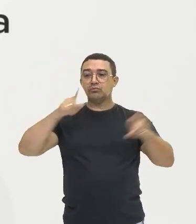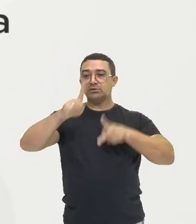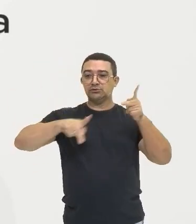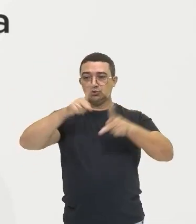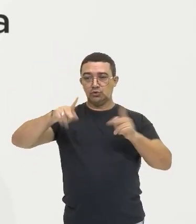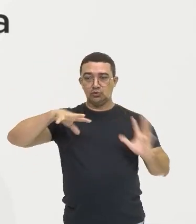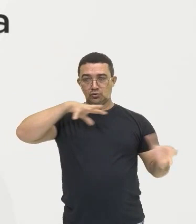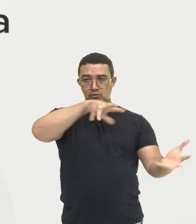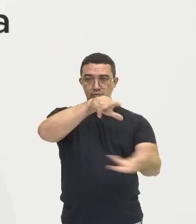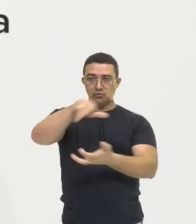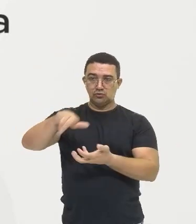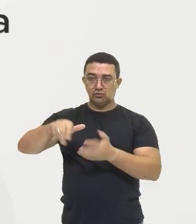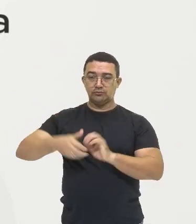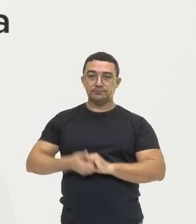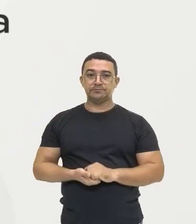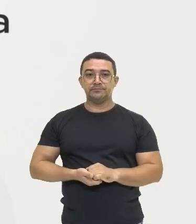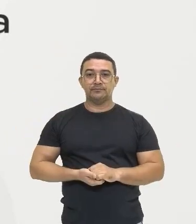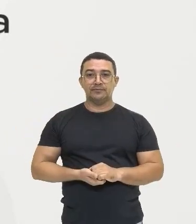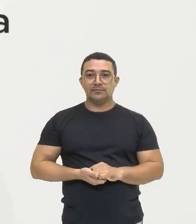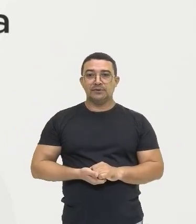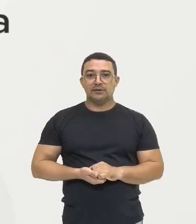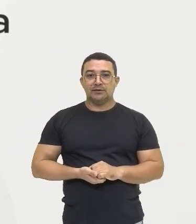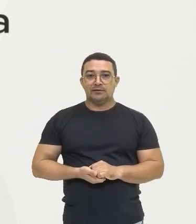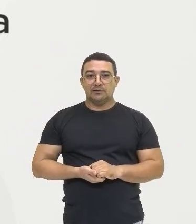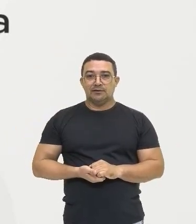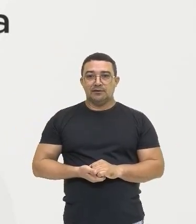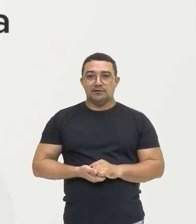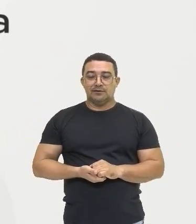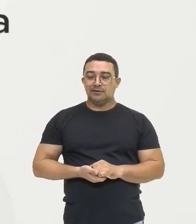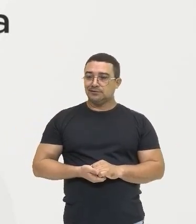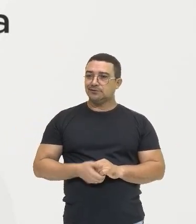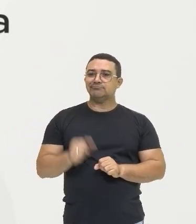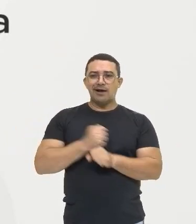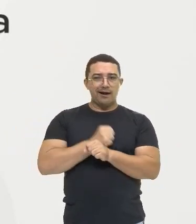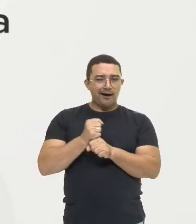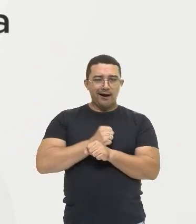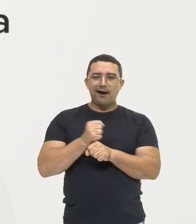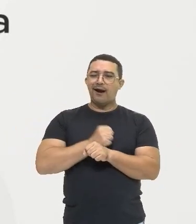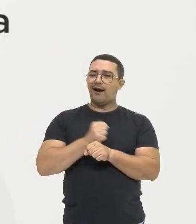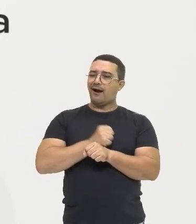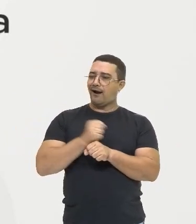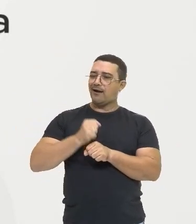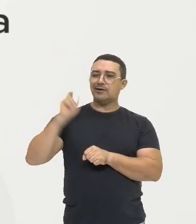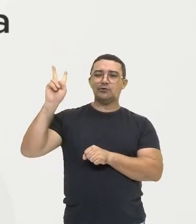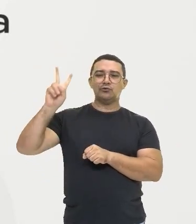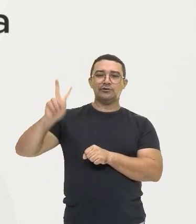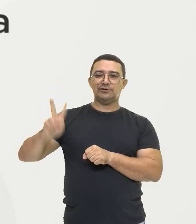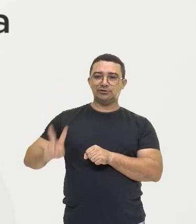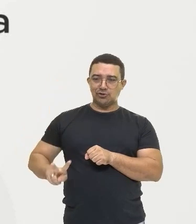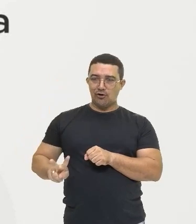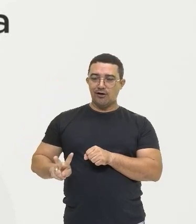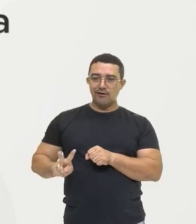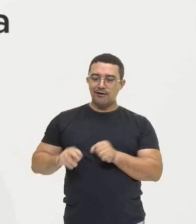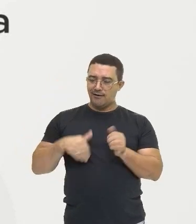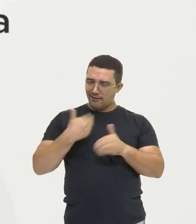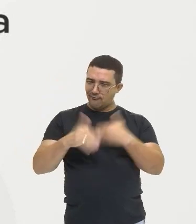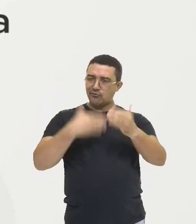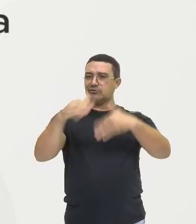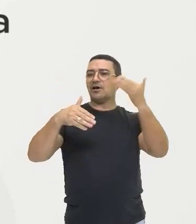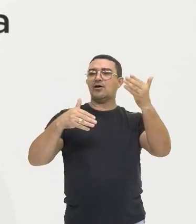mundial. Turma, não dá para eu falar de muitos anos de história aqui, desse tempo todo que nós tivemos de evolução da população